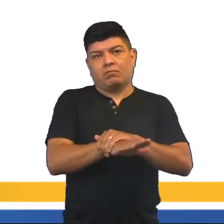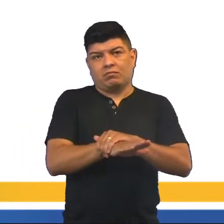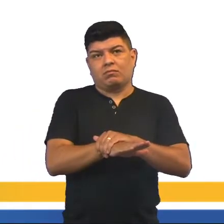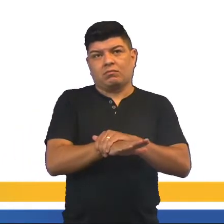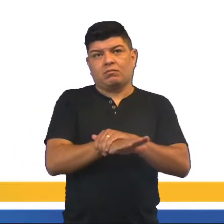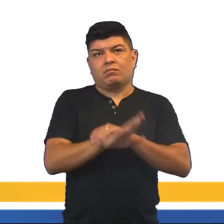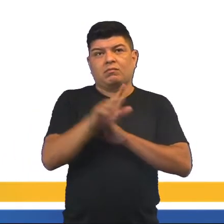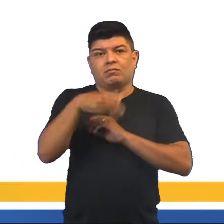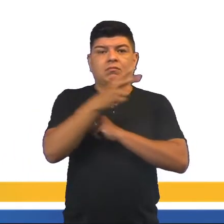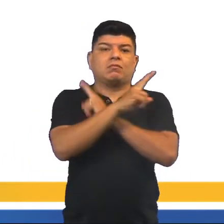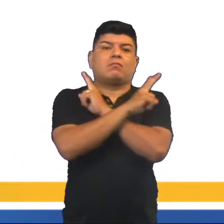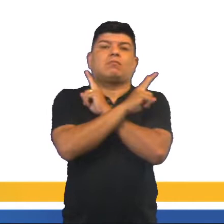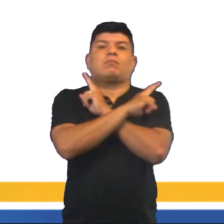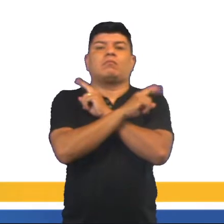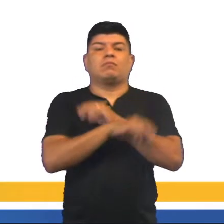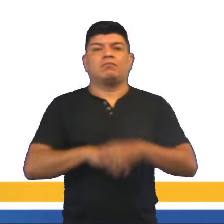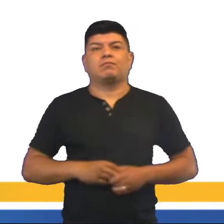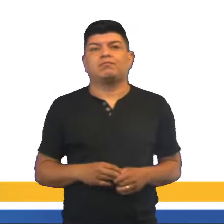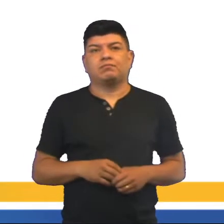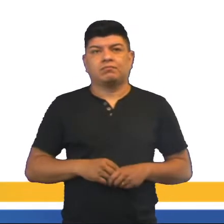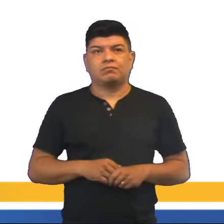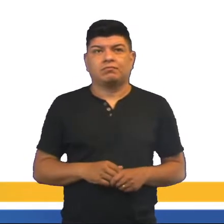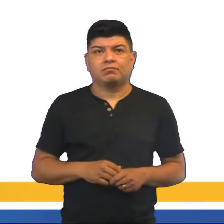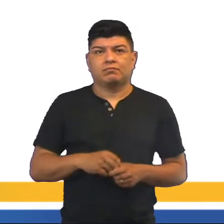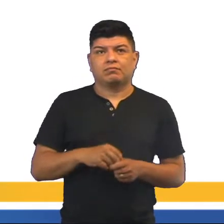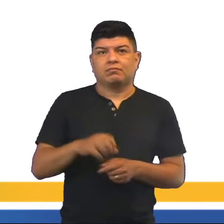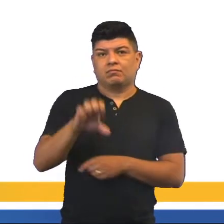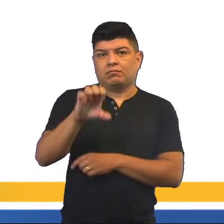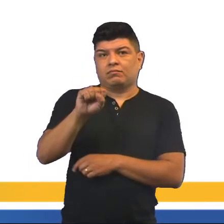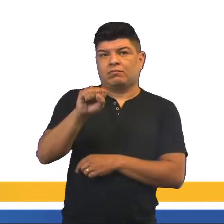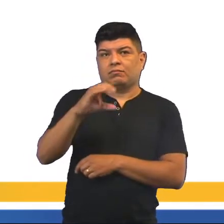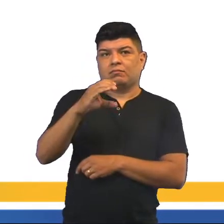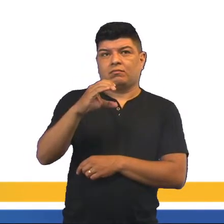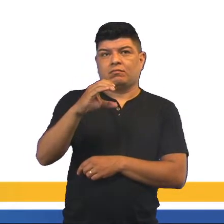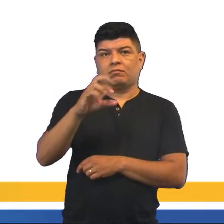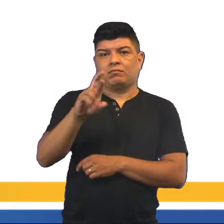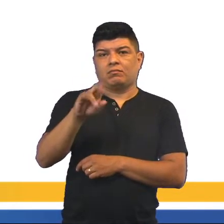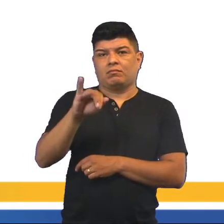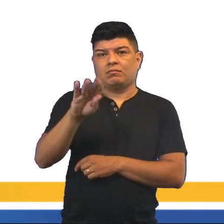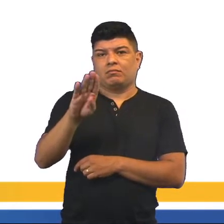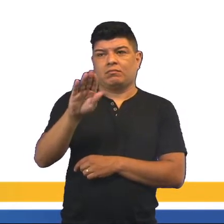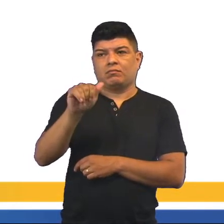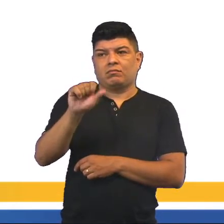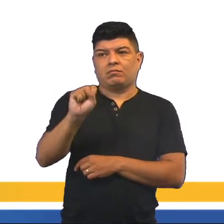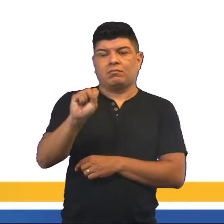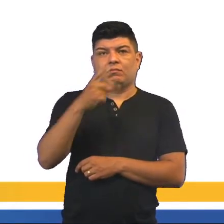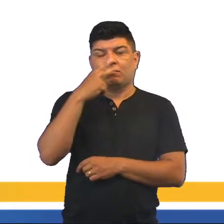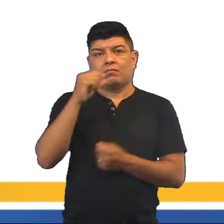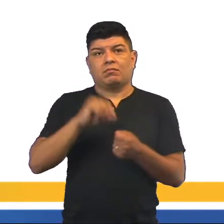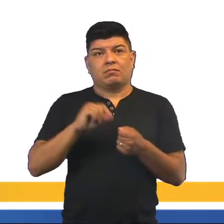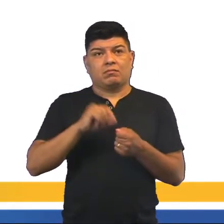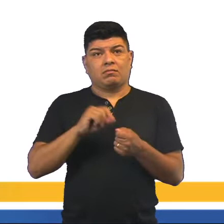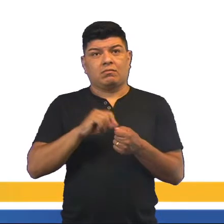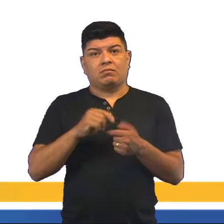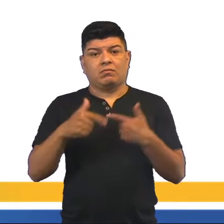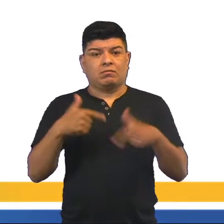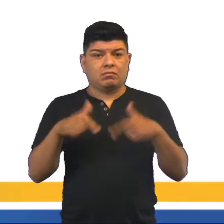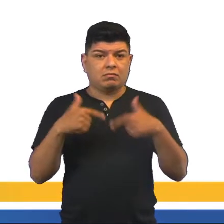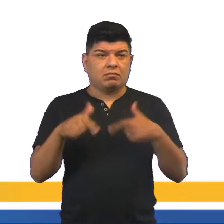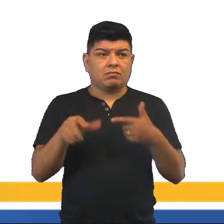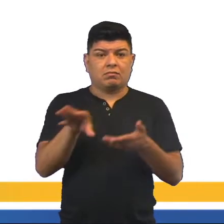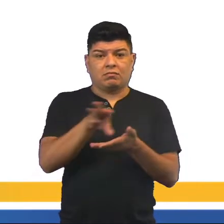seus túmulos. Os escribas, eram eles quem realizavam o trabalho